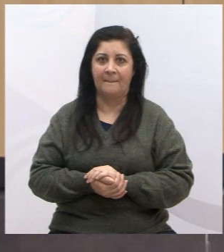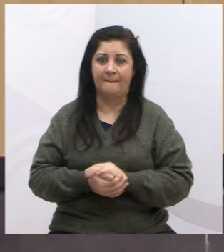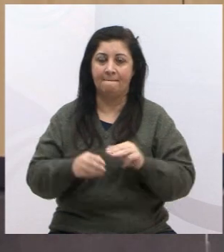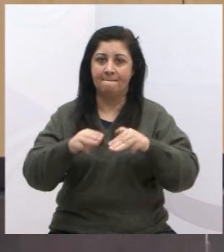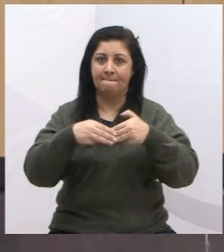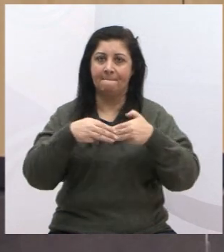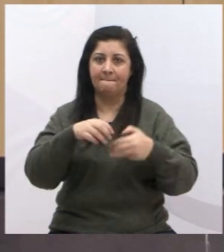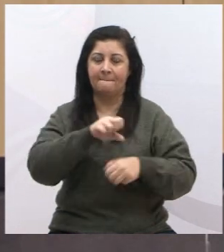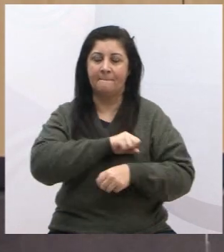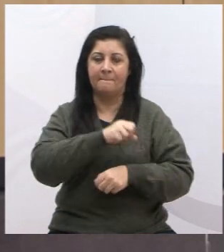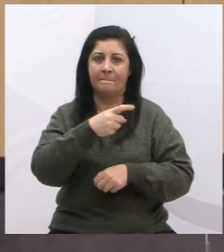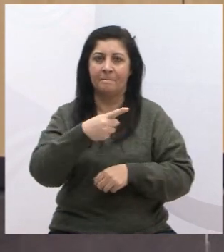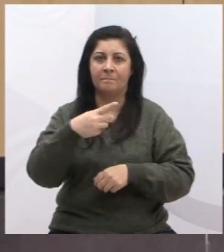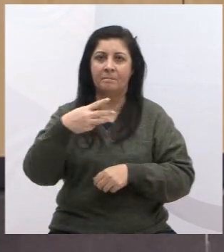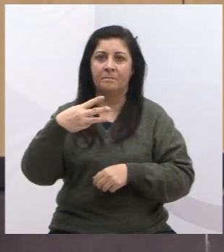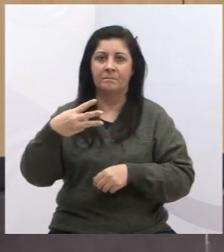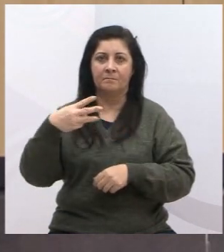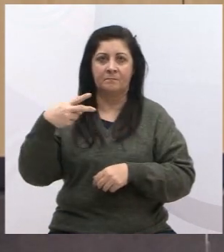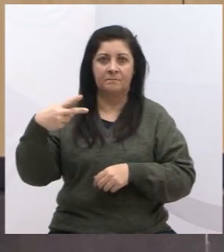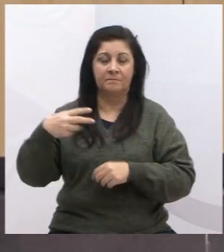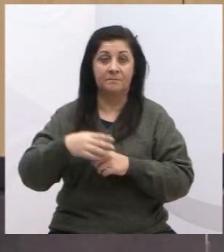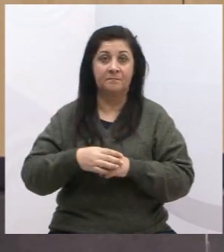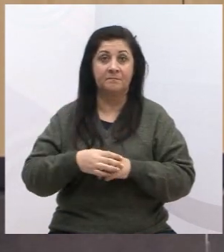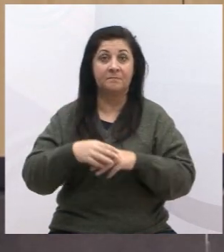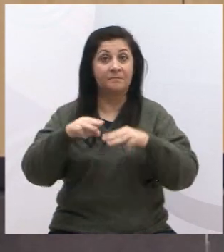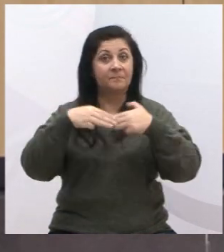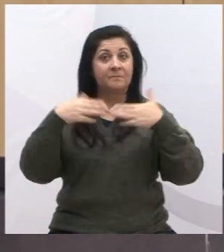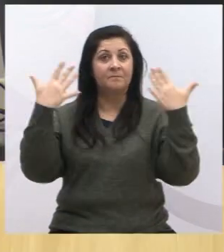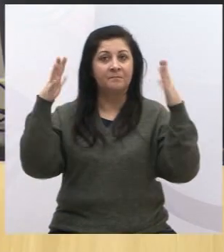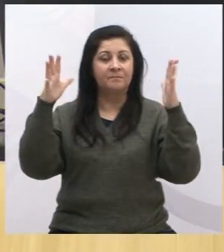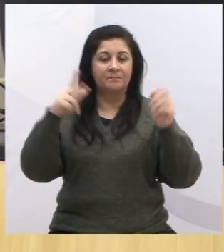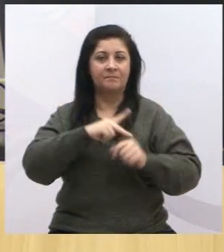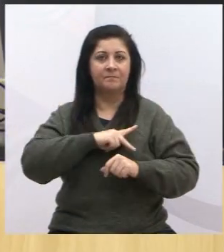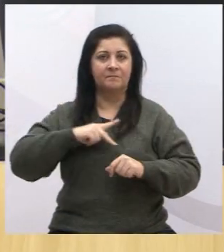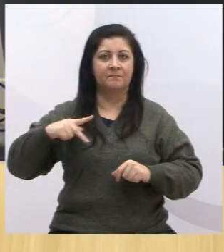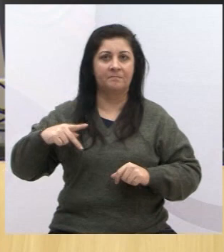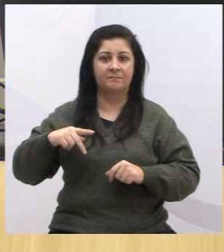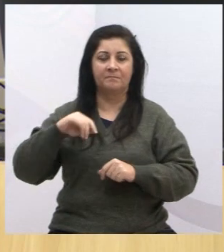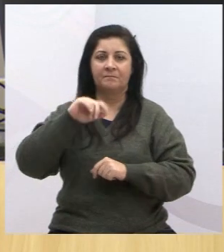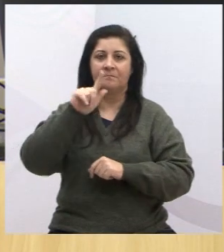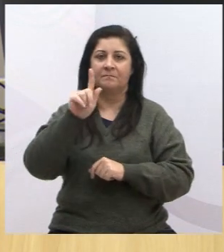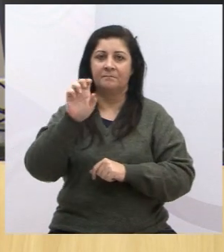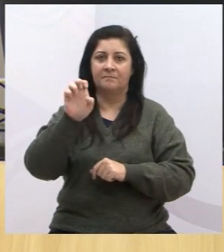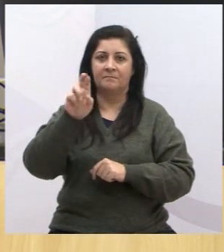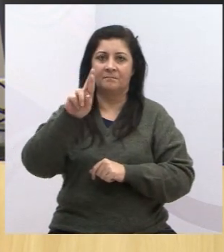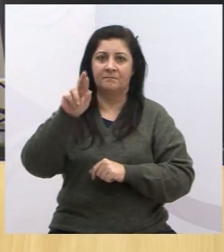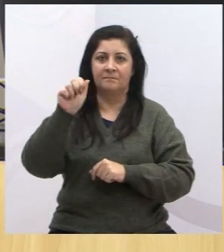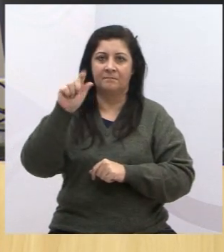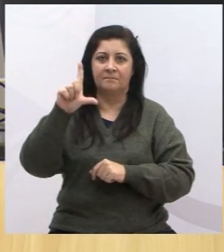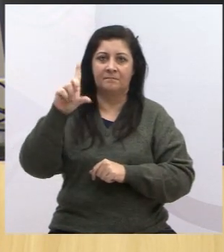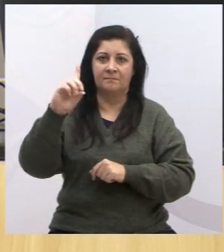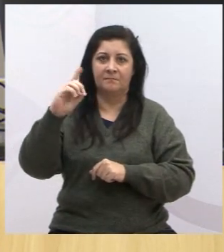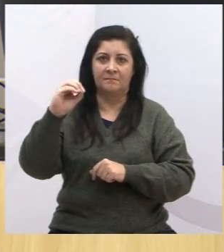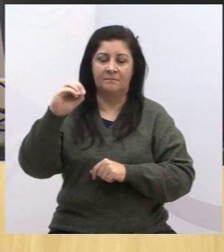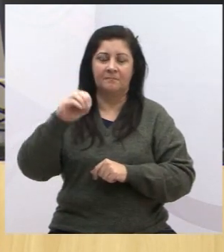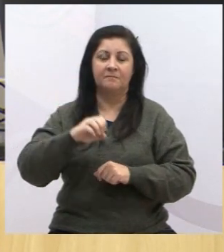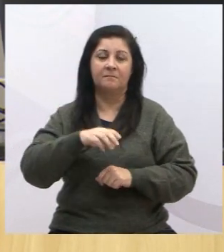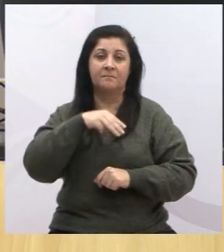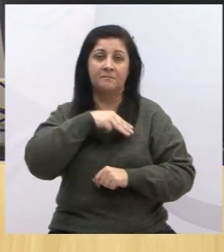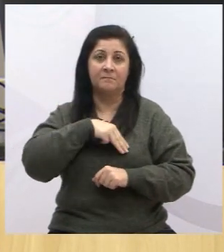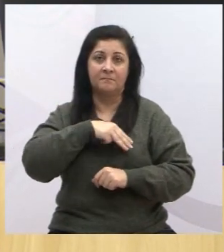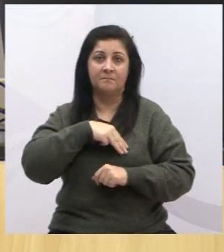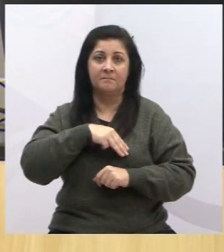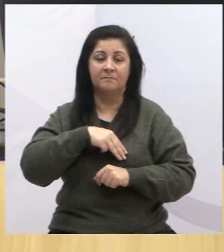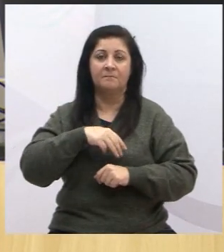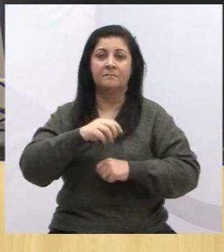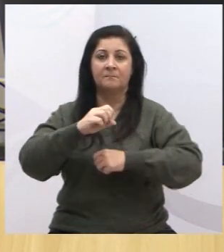Moção número 132, moção congratulatória ao pastor Geraldo Teixeira da Costa, missionário da Igreja Evangélica Assembleia